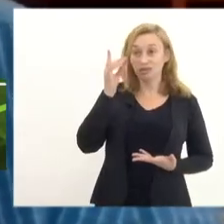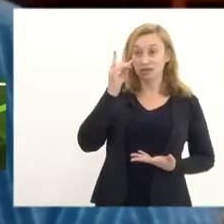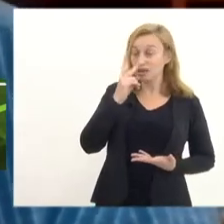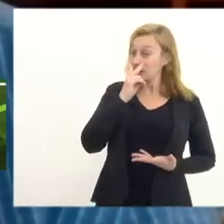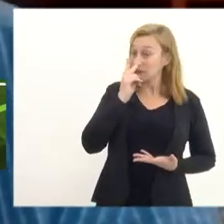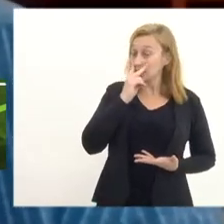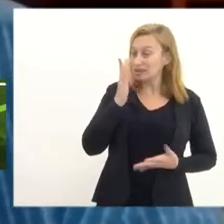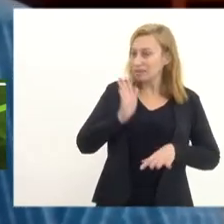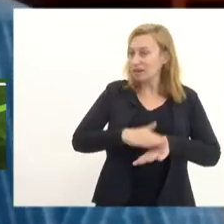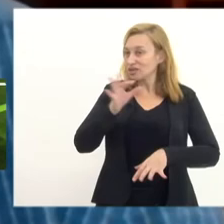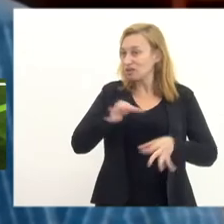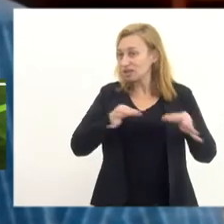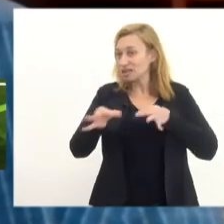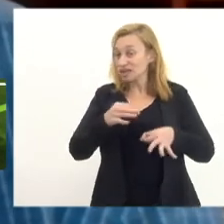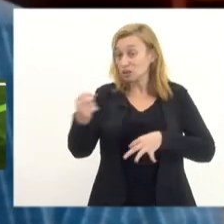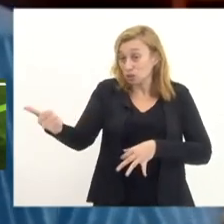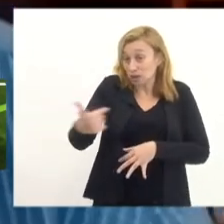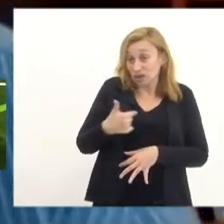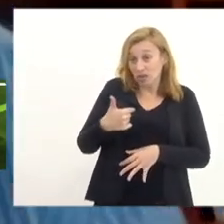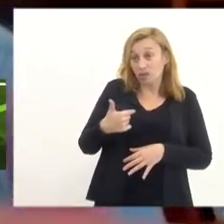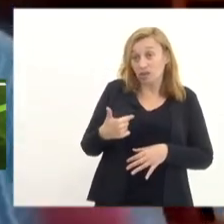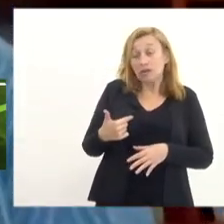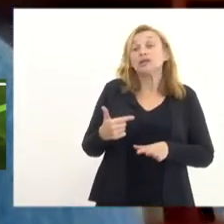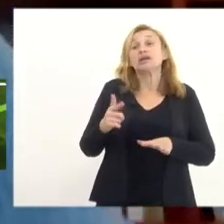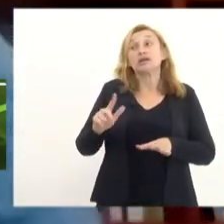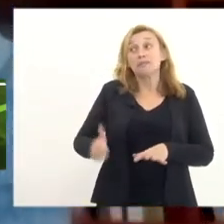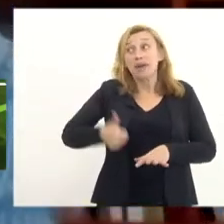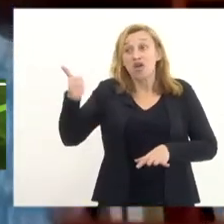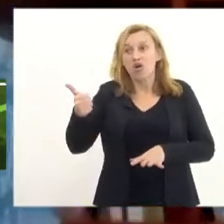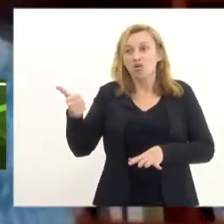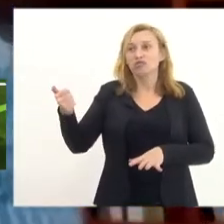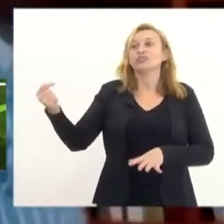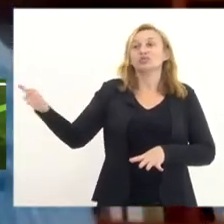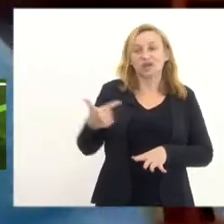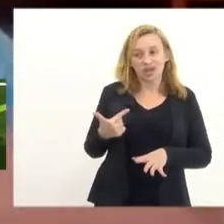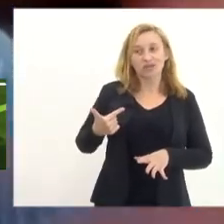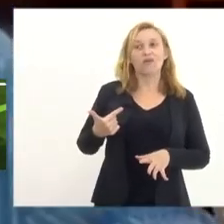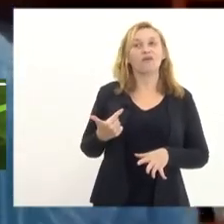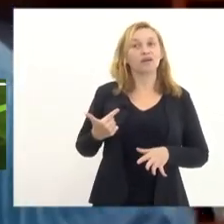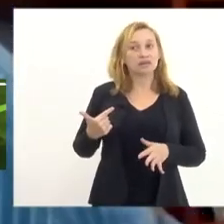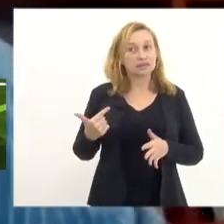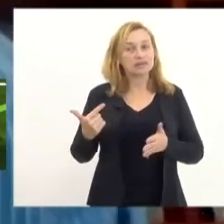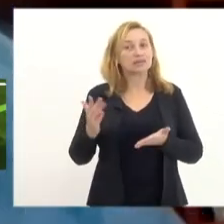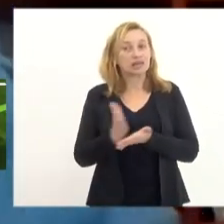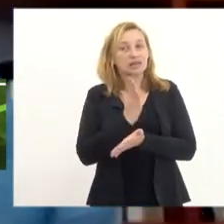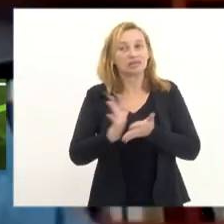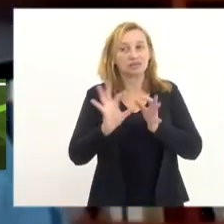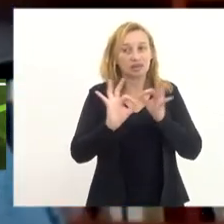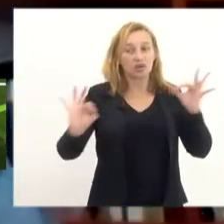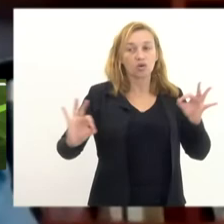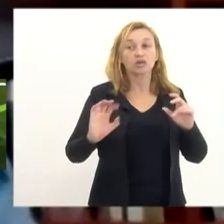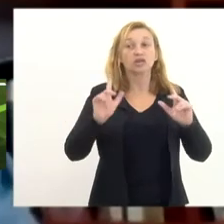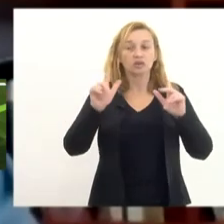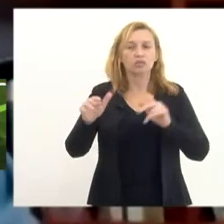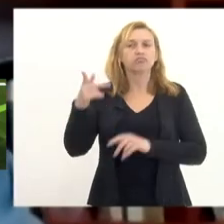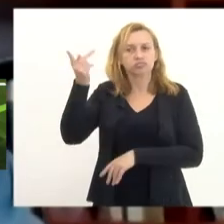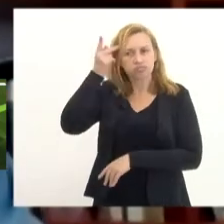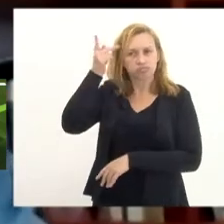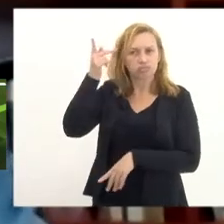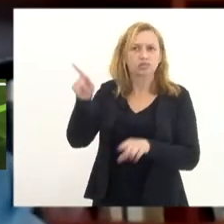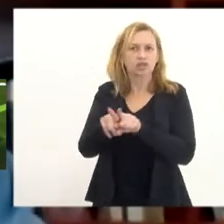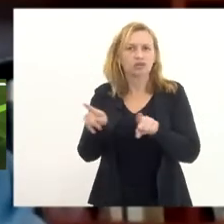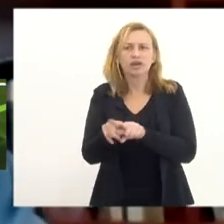organizado que nós, talvez esteja até uma situação muito melhor do que a nossa, às vezes até mais distante, o São Paulo. Eu acho aí